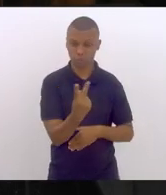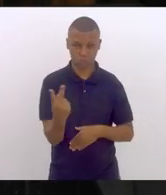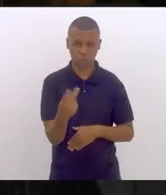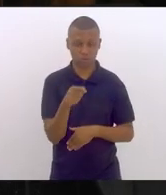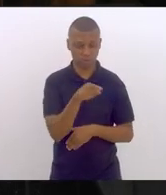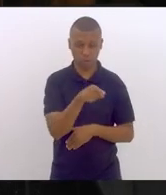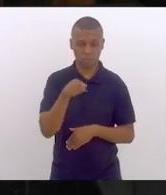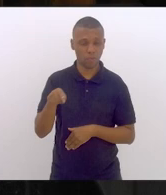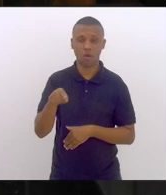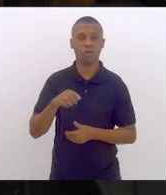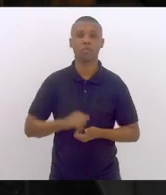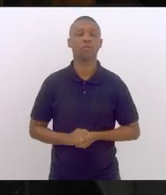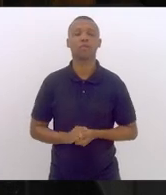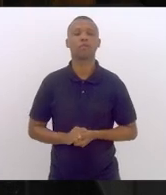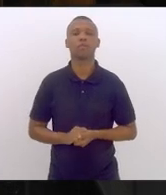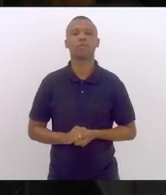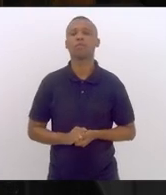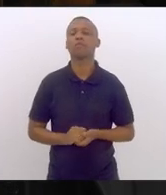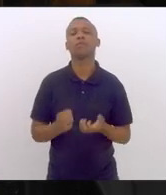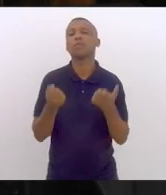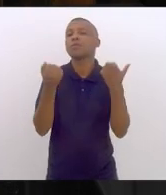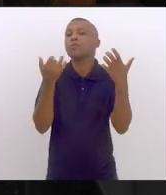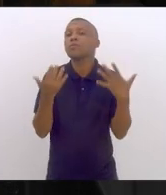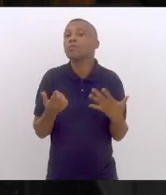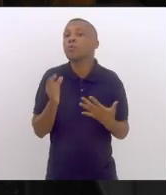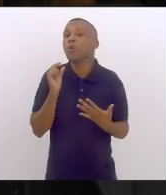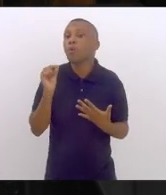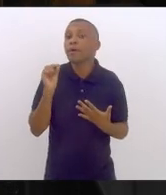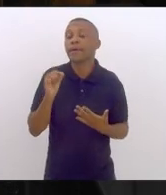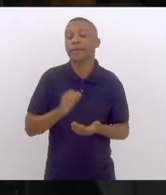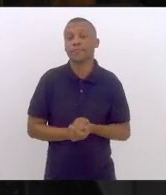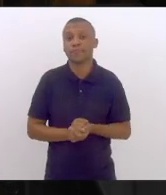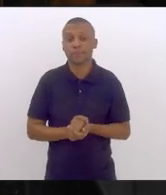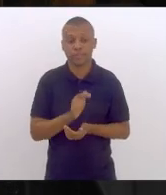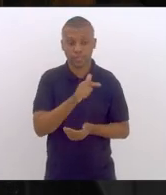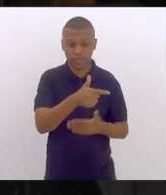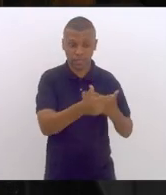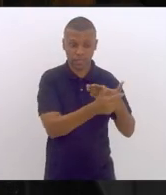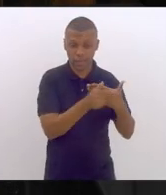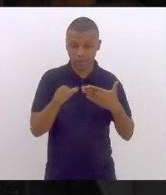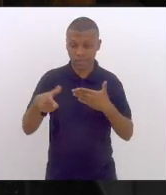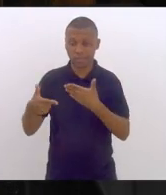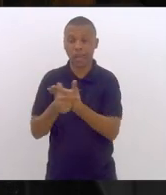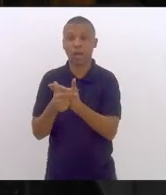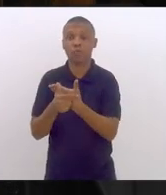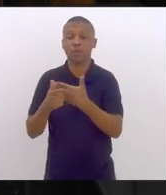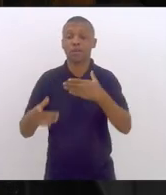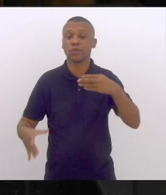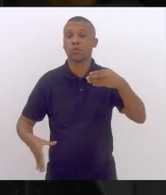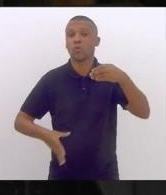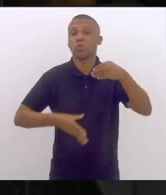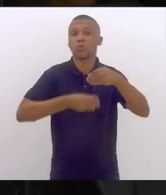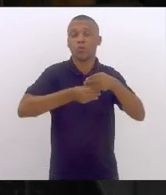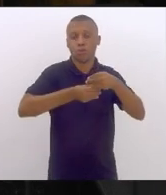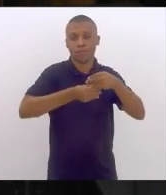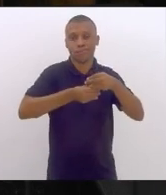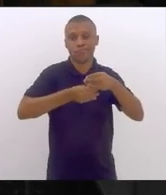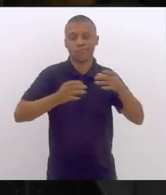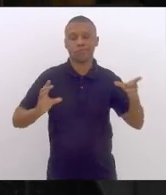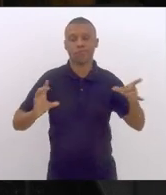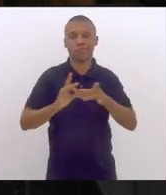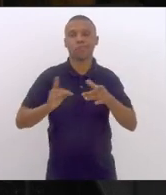dizem que ambos os cargos são complementares se complementam entre si